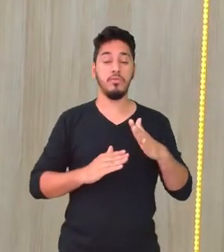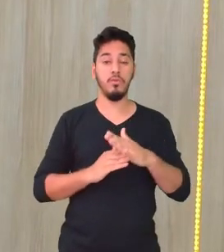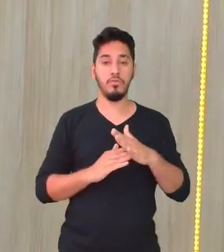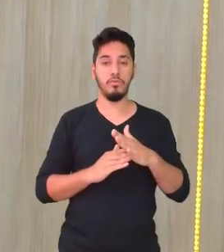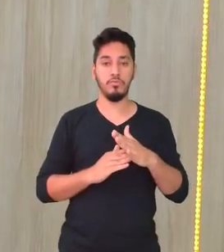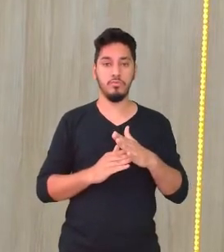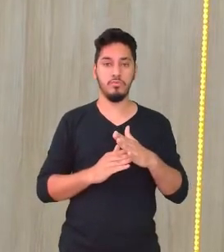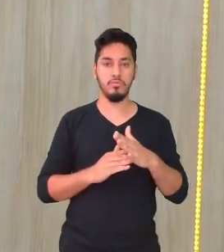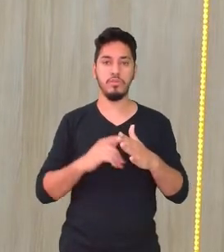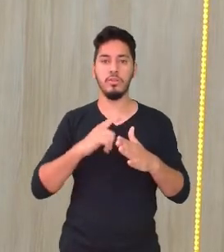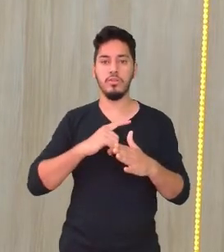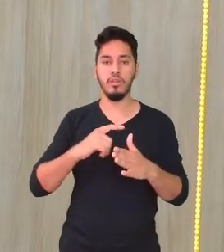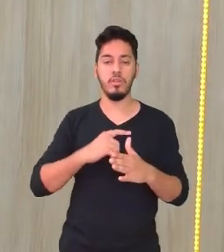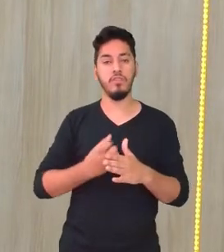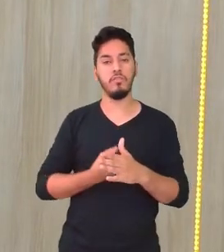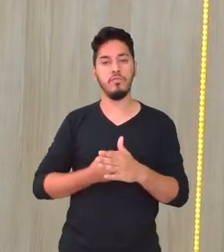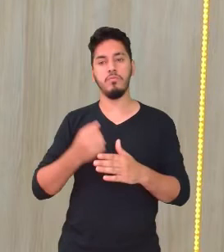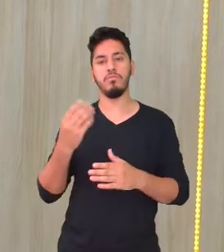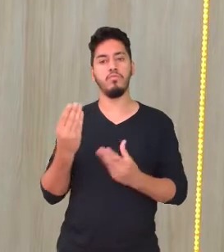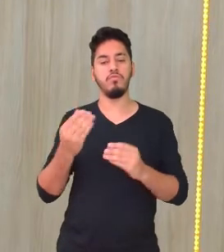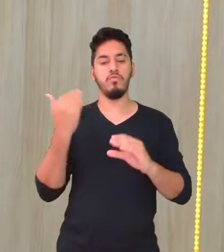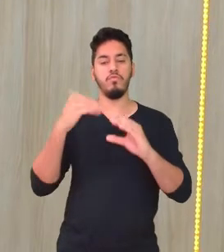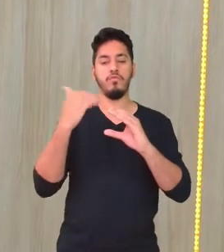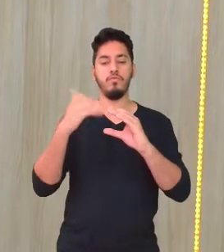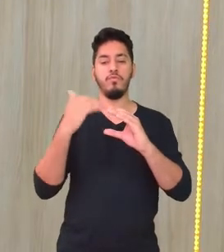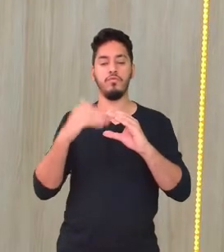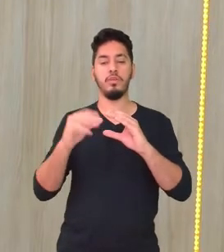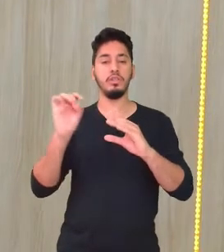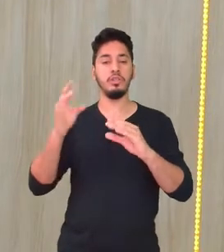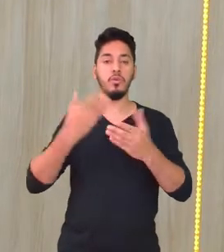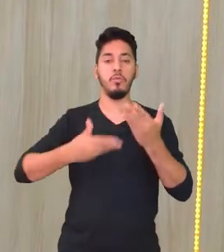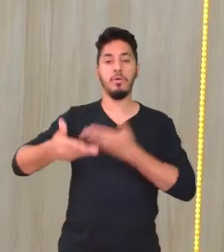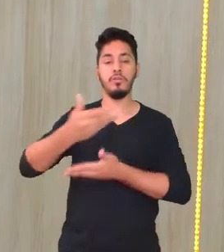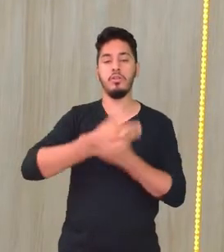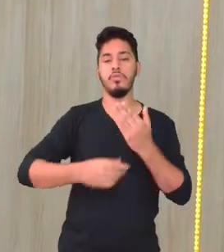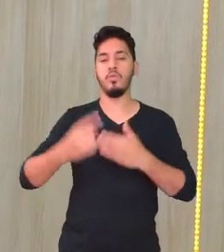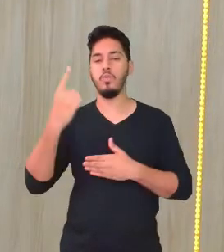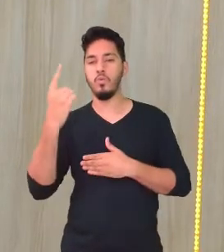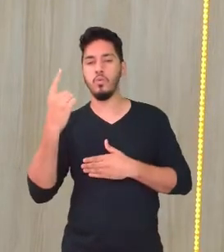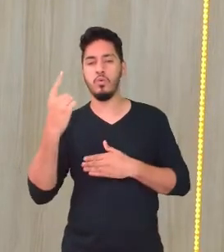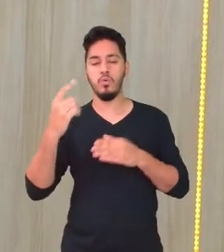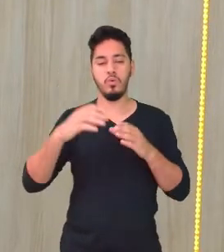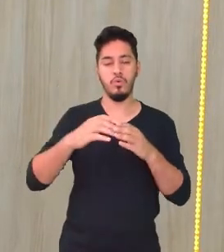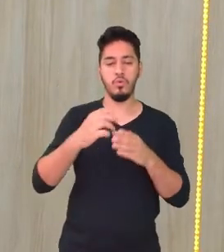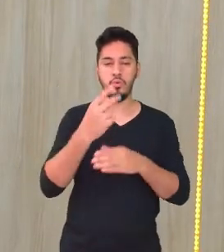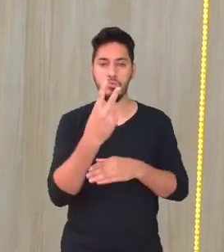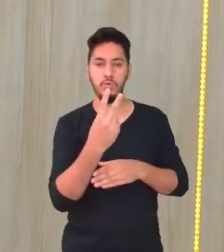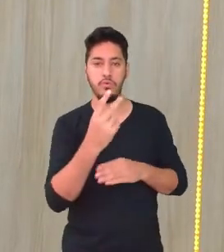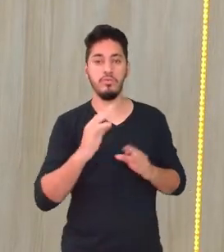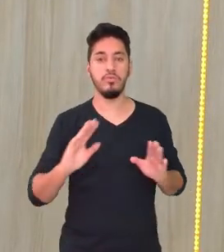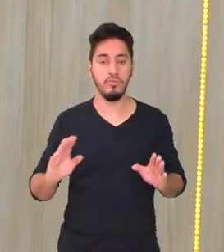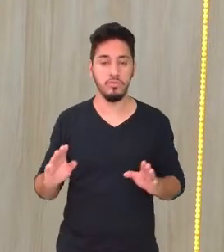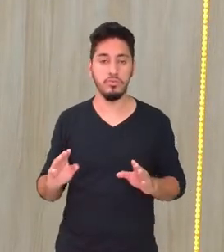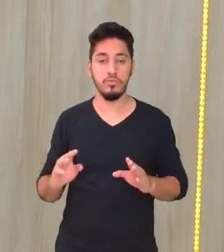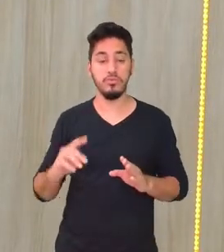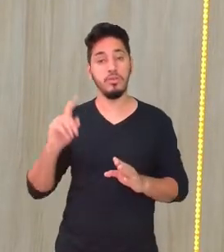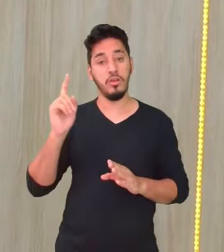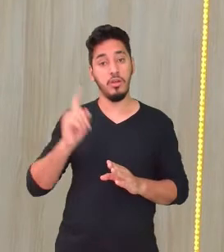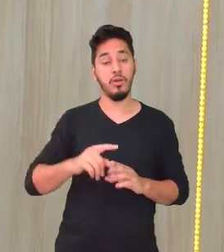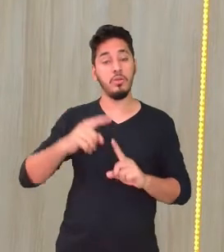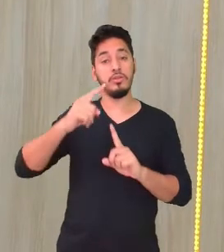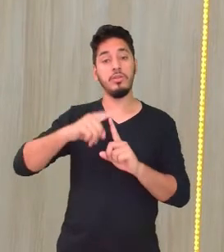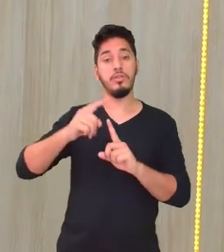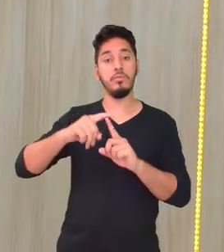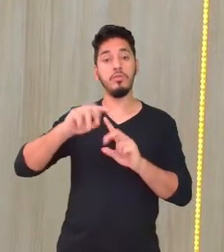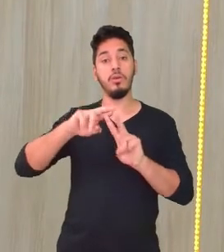vem muito encaminhada, você só pode compartilhar com uma pessoa, um grupo por vez. Isso é um recurso